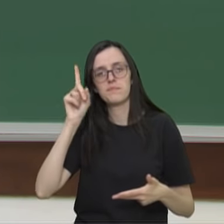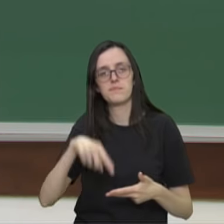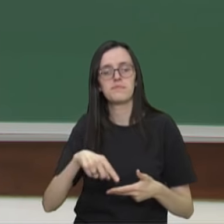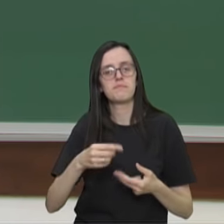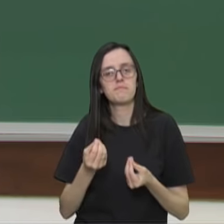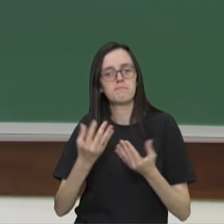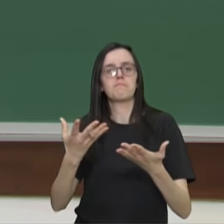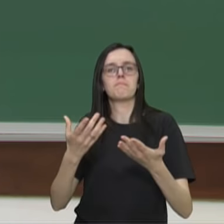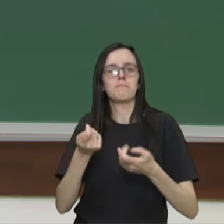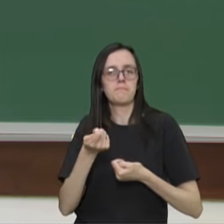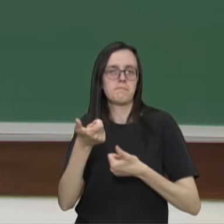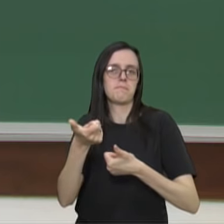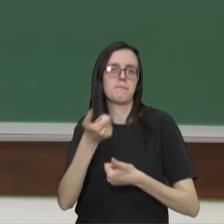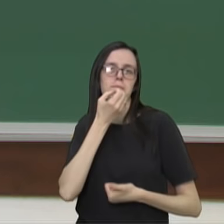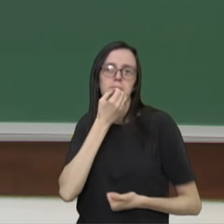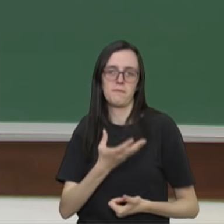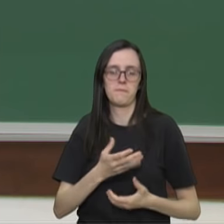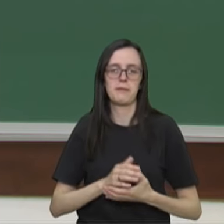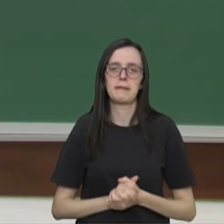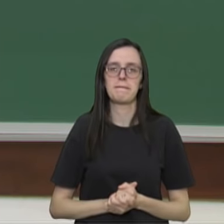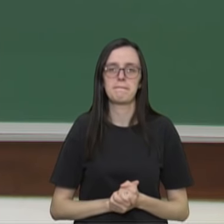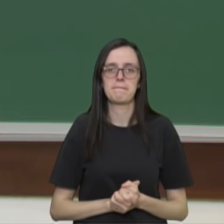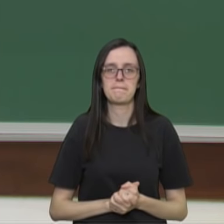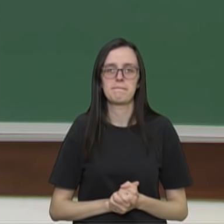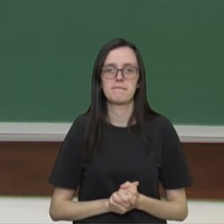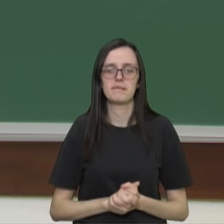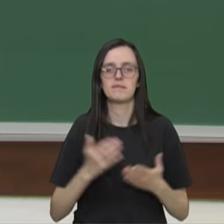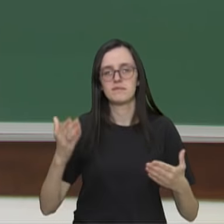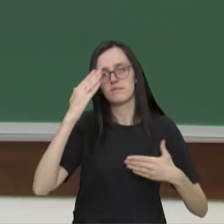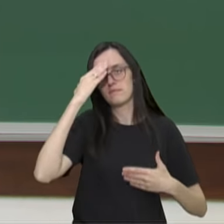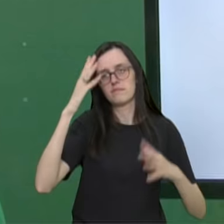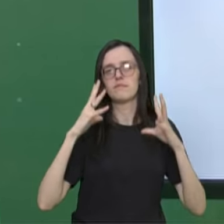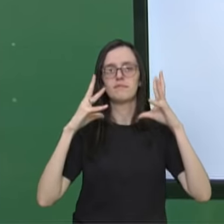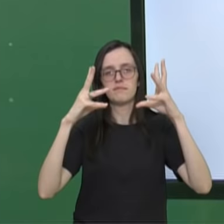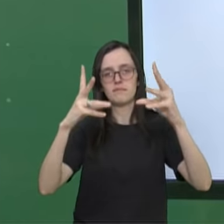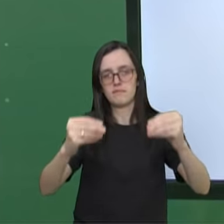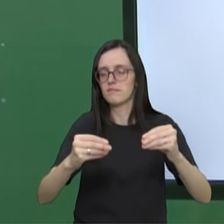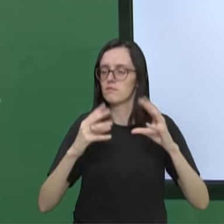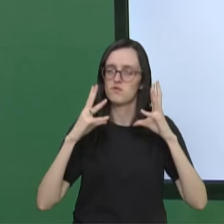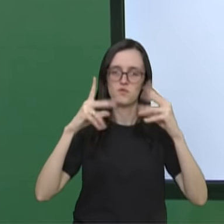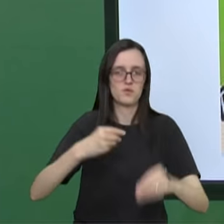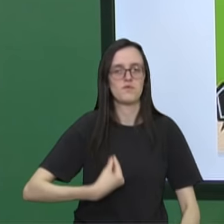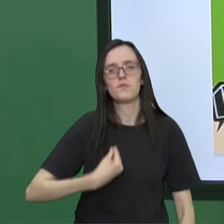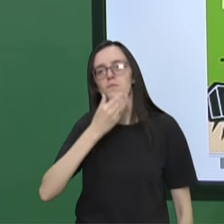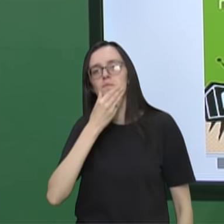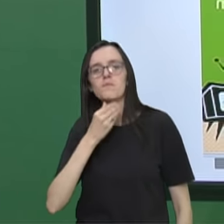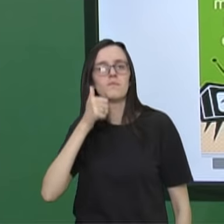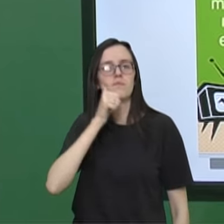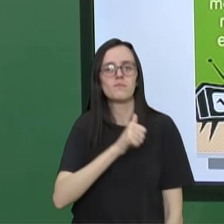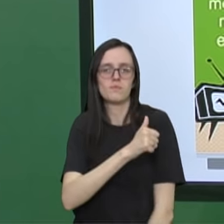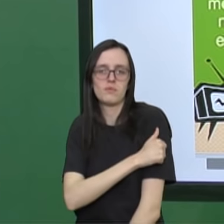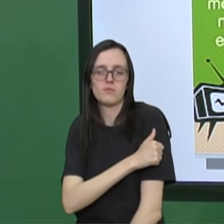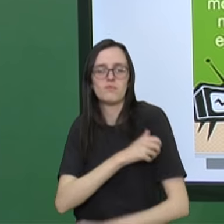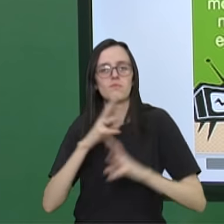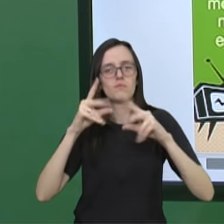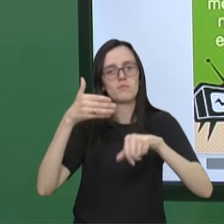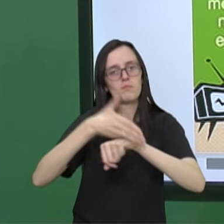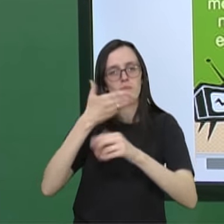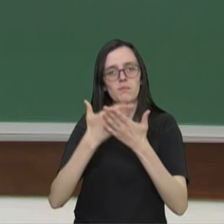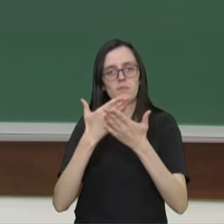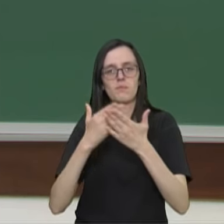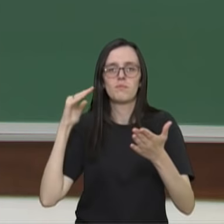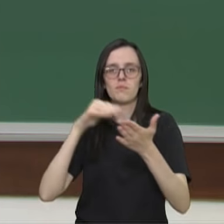beneficiados tá ok pessoal então agradecemos a todas e todos por participarem dessa